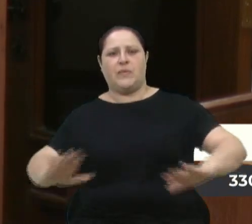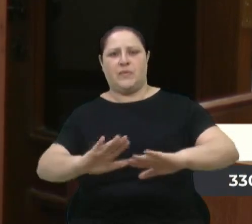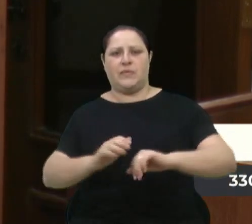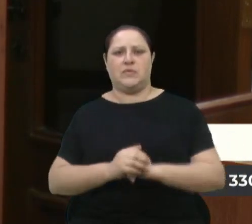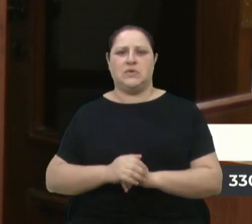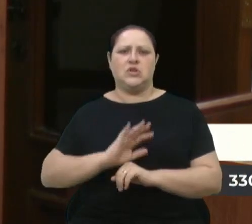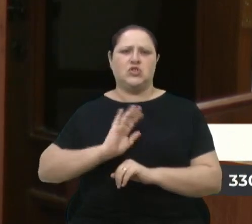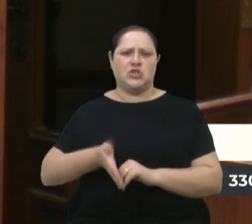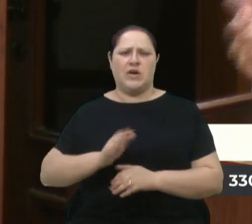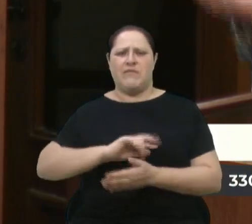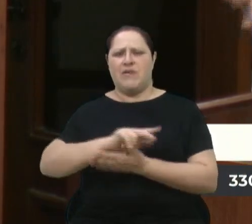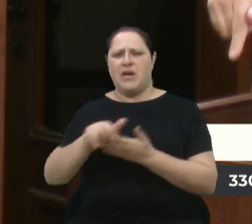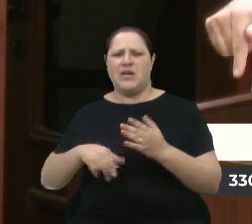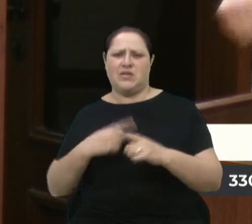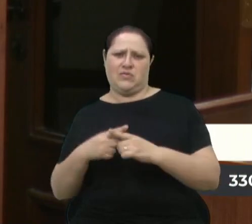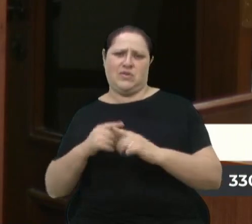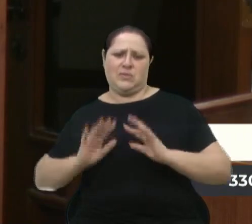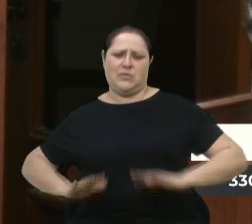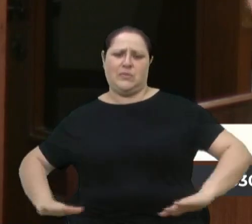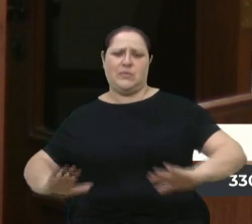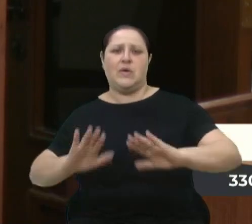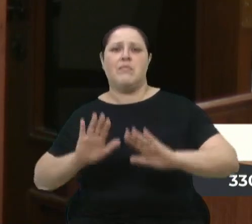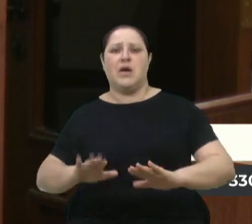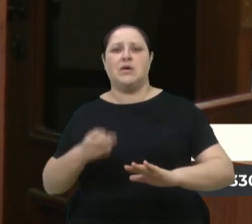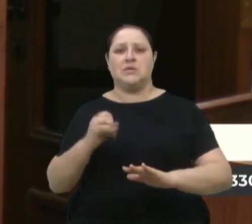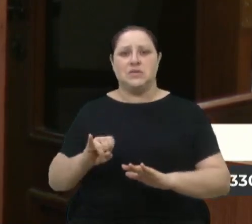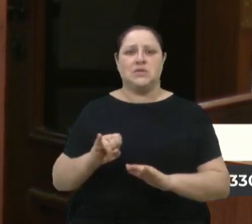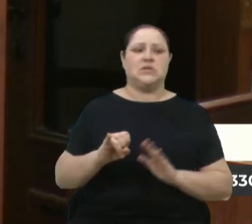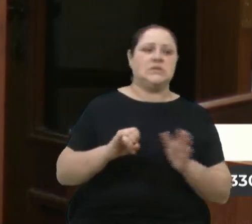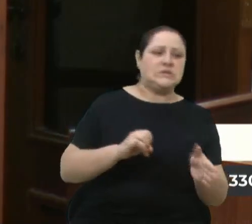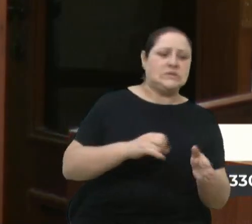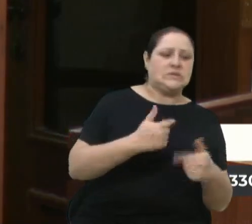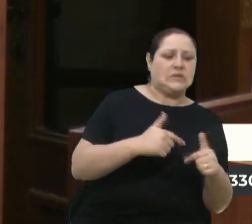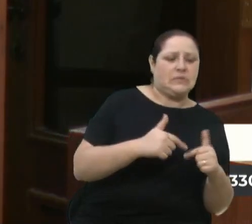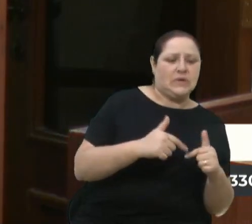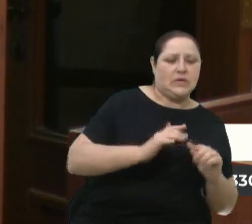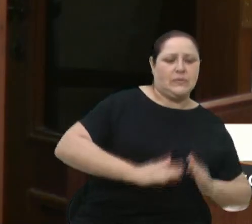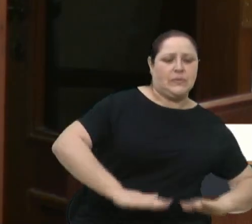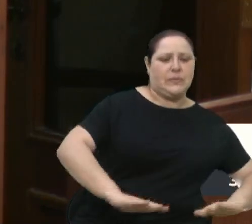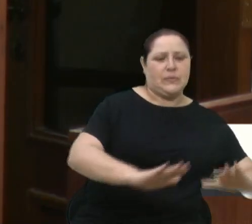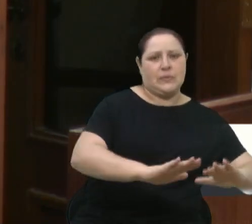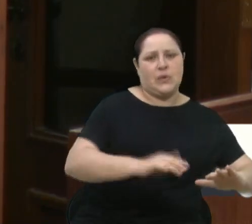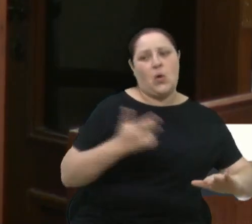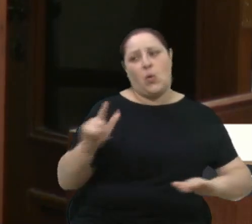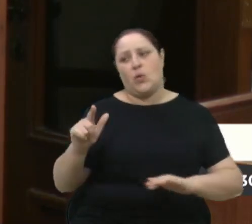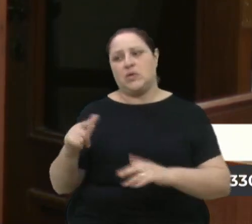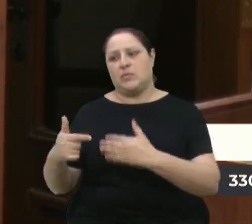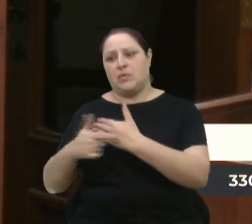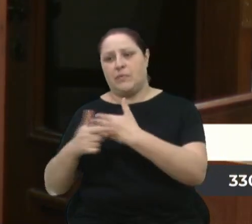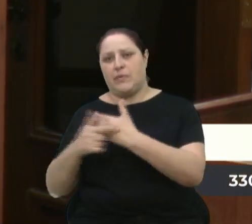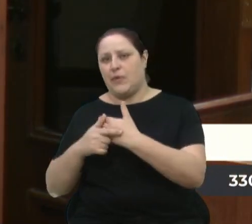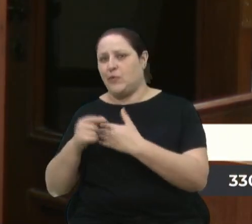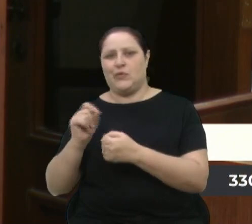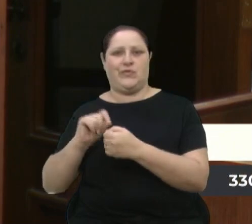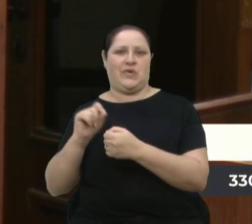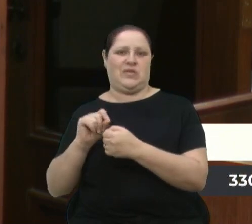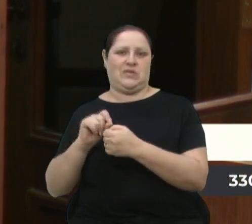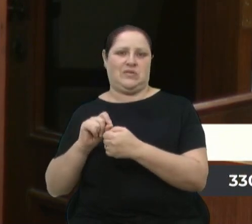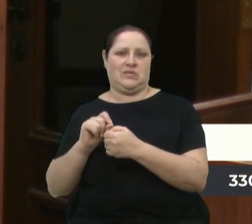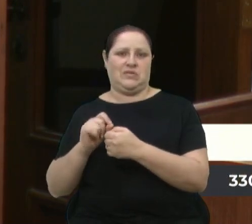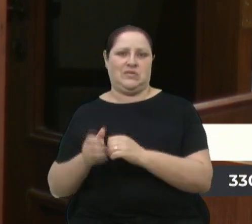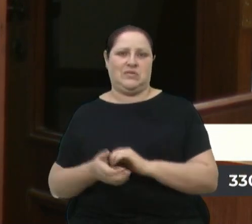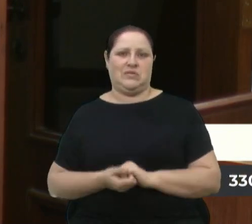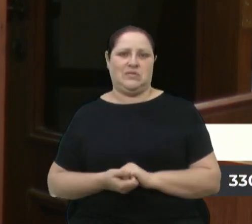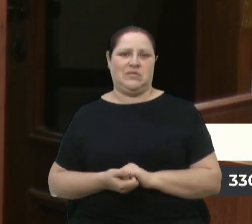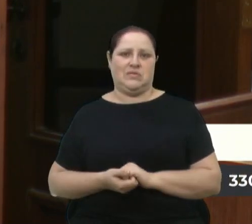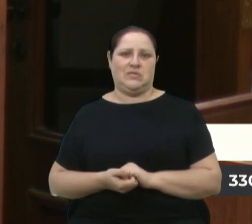várias vezes. O problema é que se ele estiver faxinando, ele vai deixar de fazer outra atividade que é da sua competência. Para